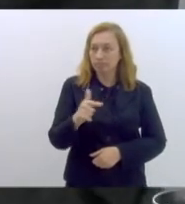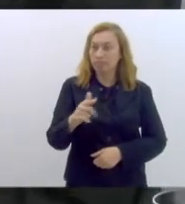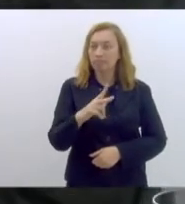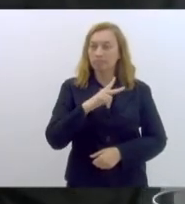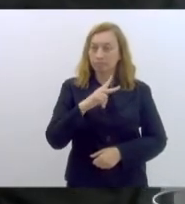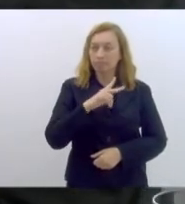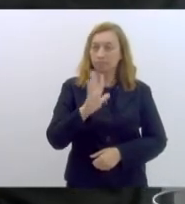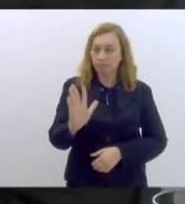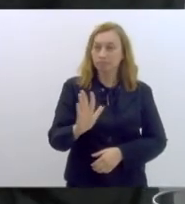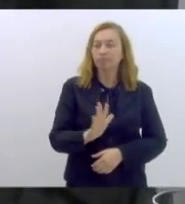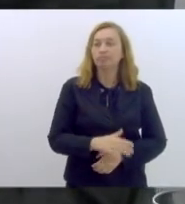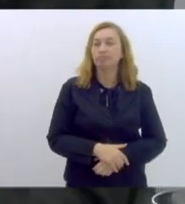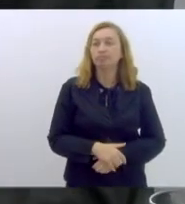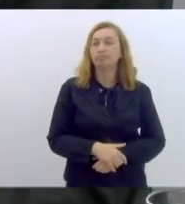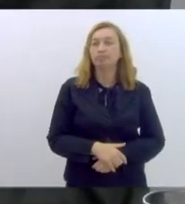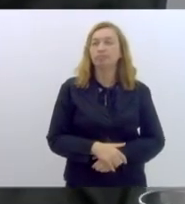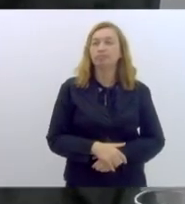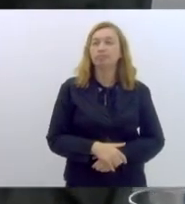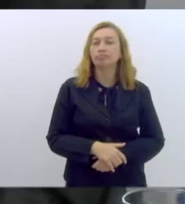LC. Tá?